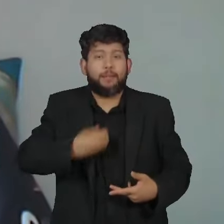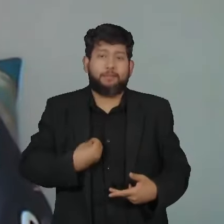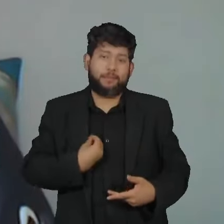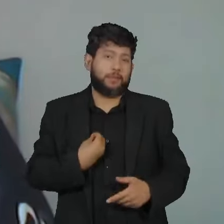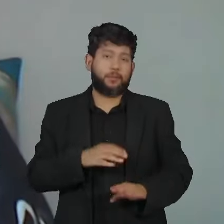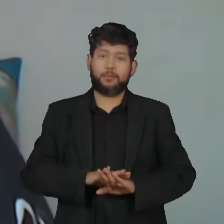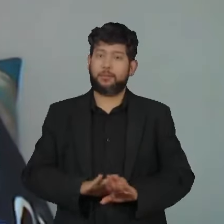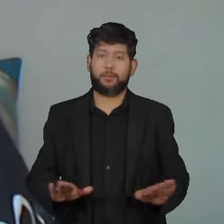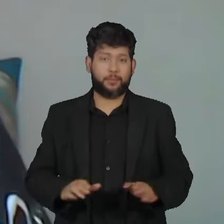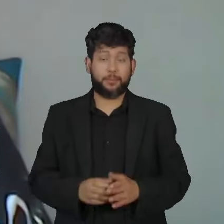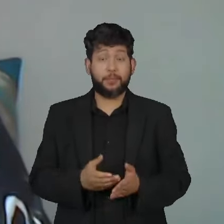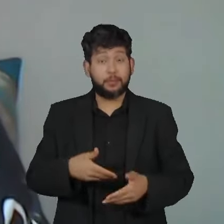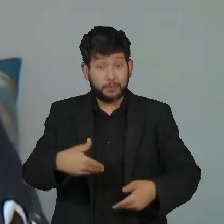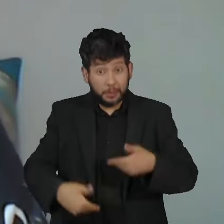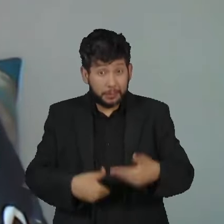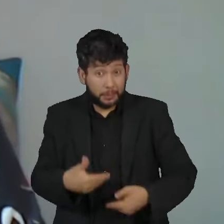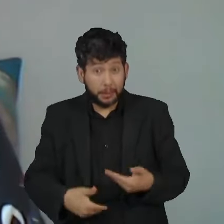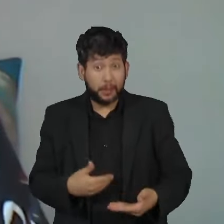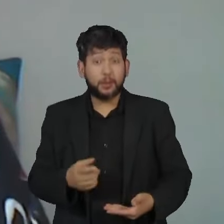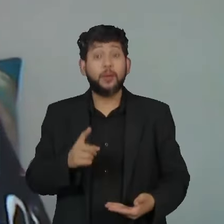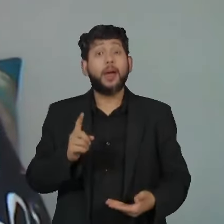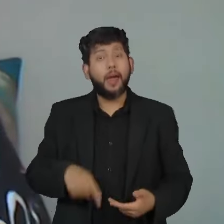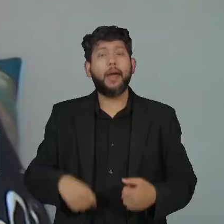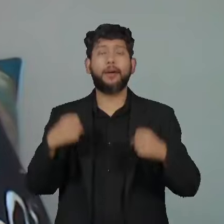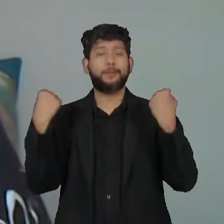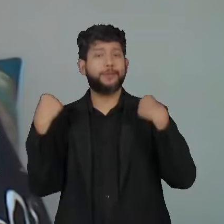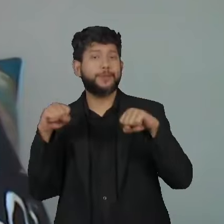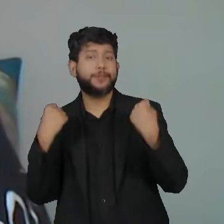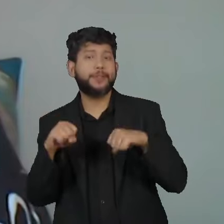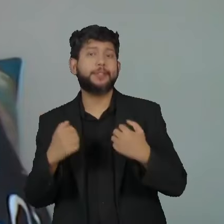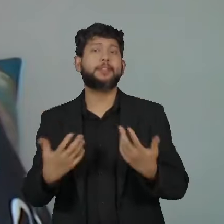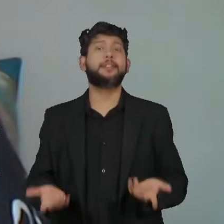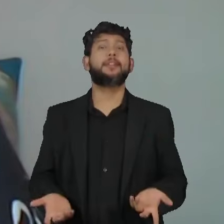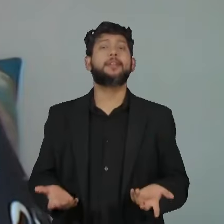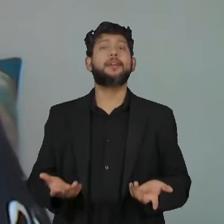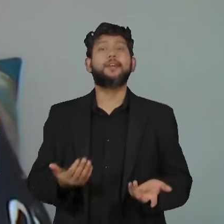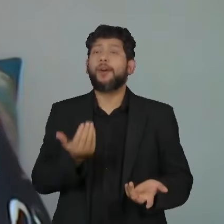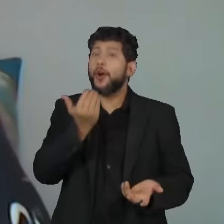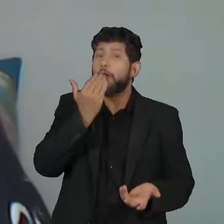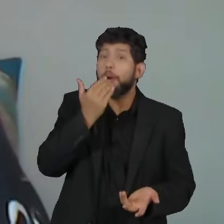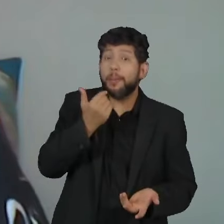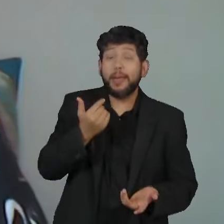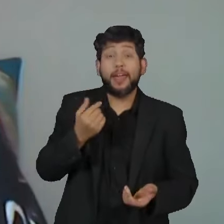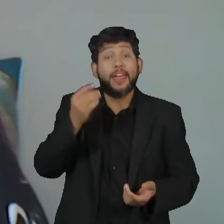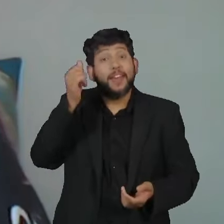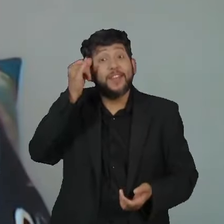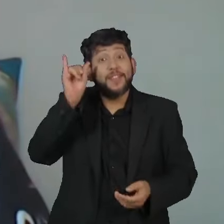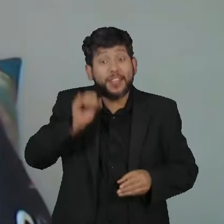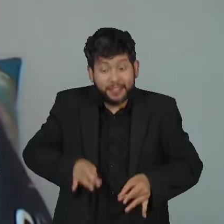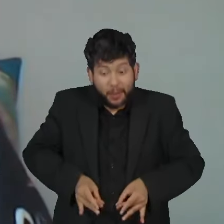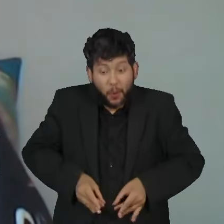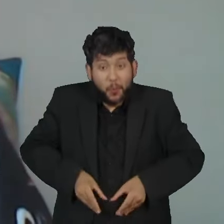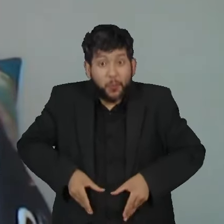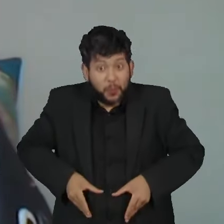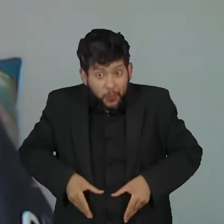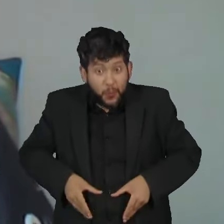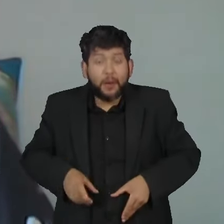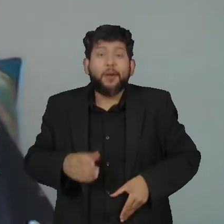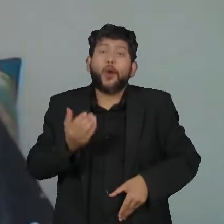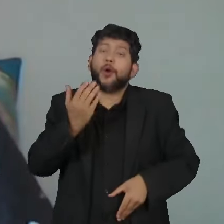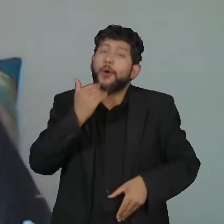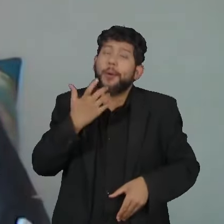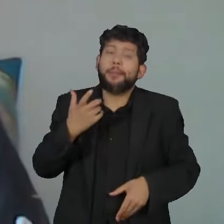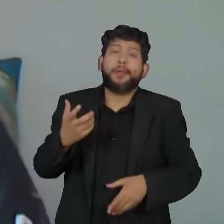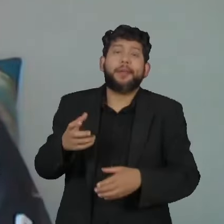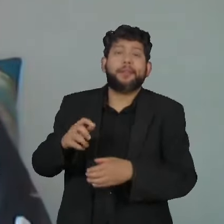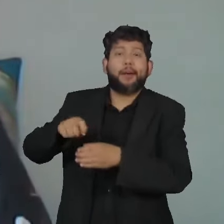o tratamento vai desde atividade física, uma dieta anti-inflamatória com redução de ultraprocessados,